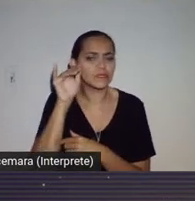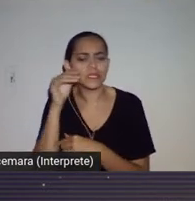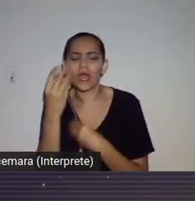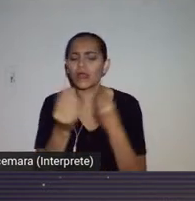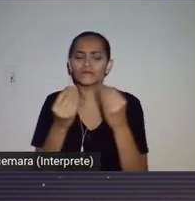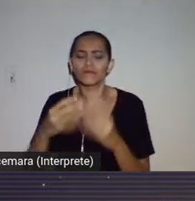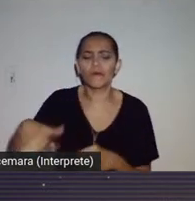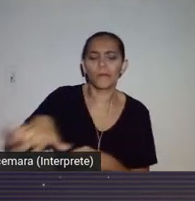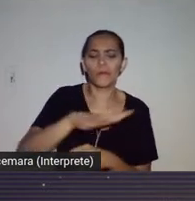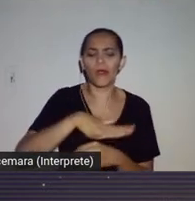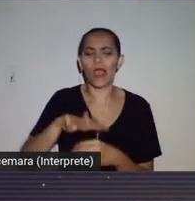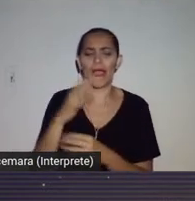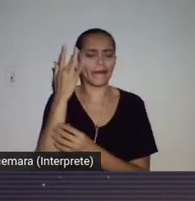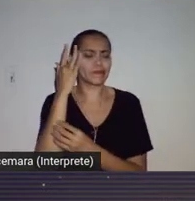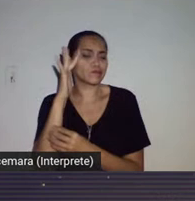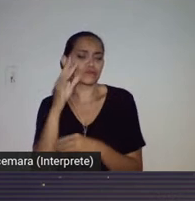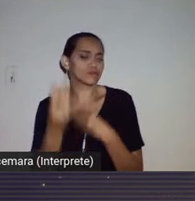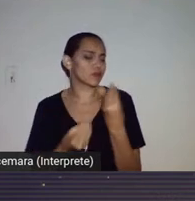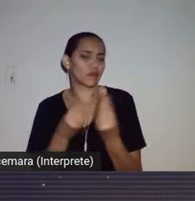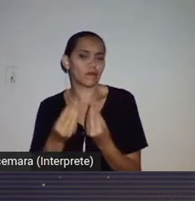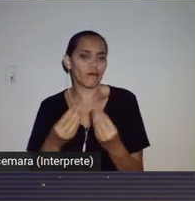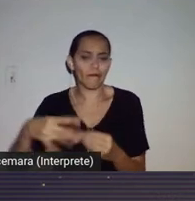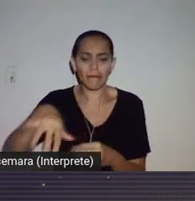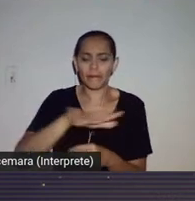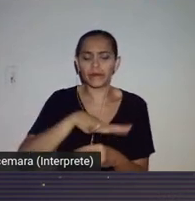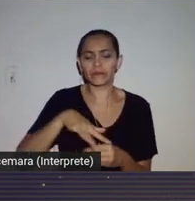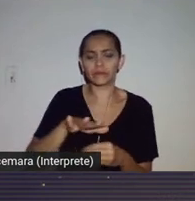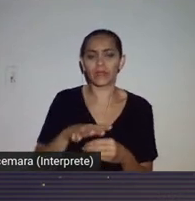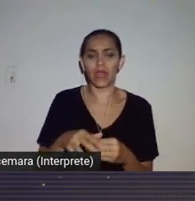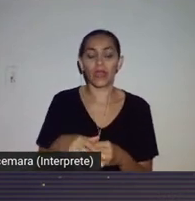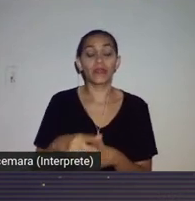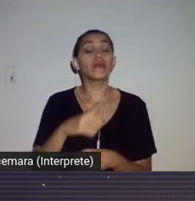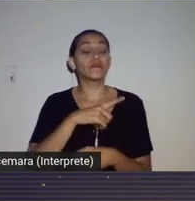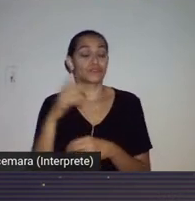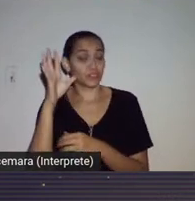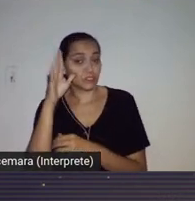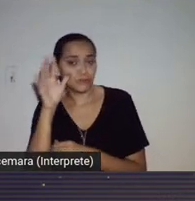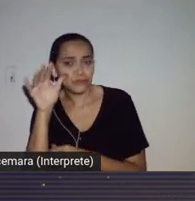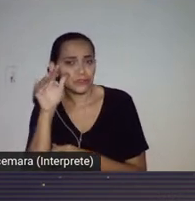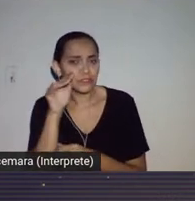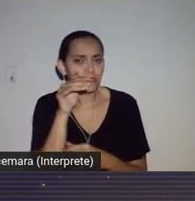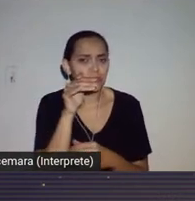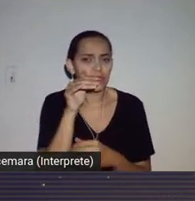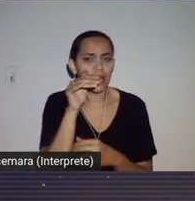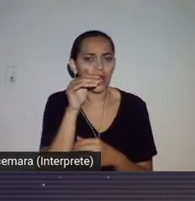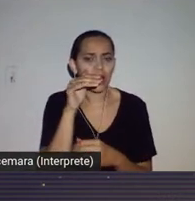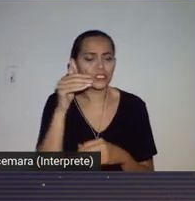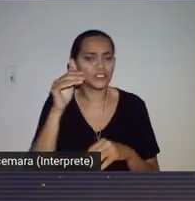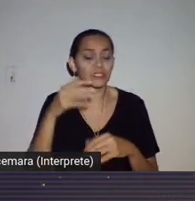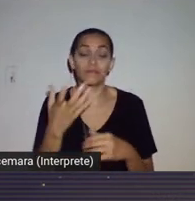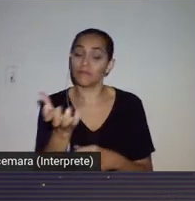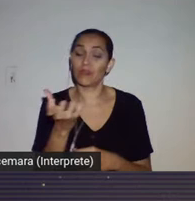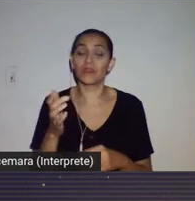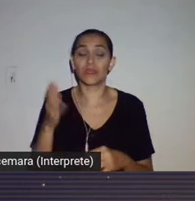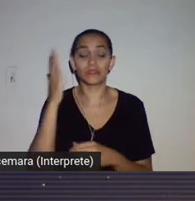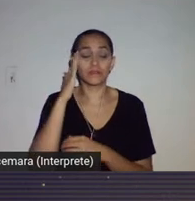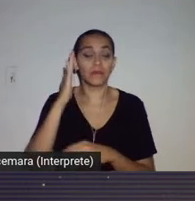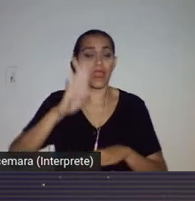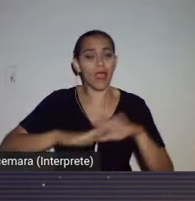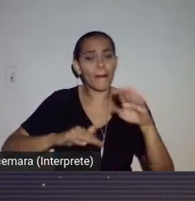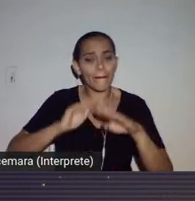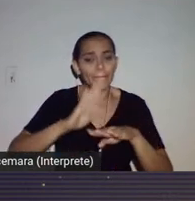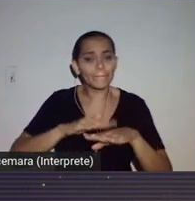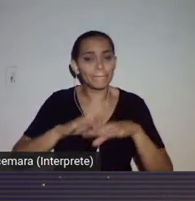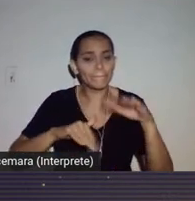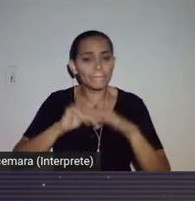sabia de nada da área. Eu só tinha muita curiosidade para ver como na prática que era a inteligência artificial e como